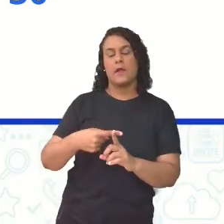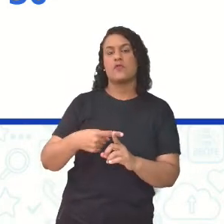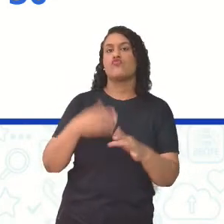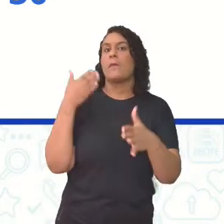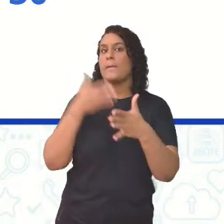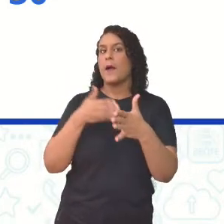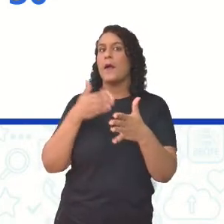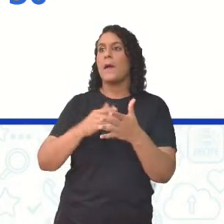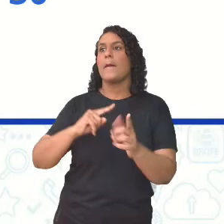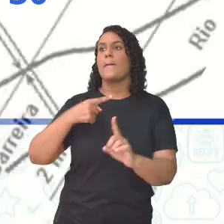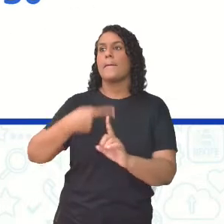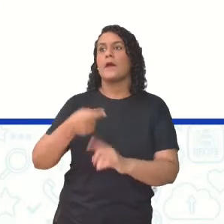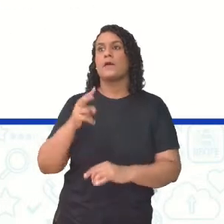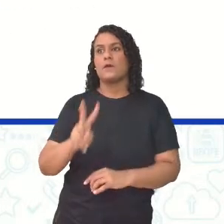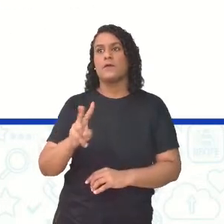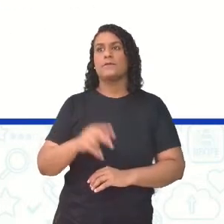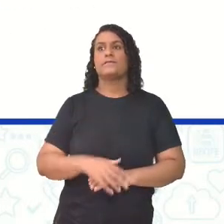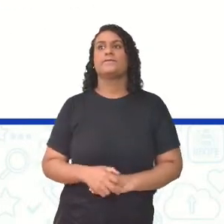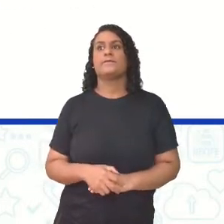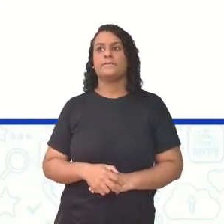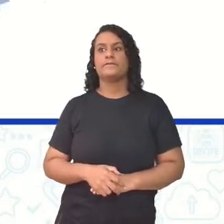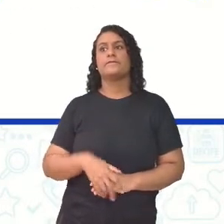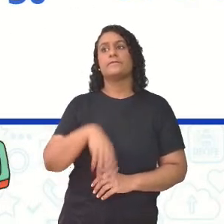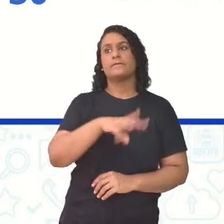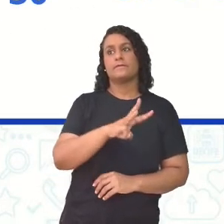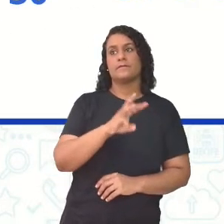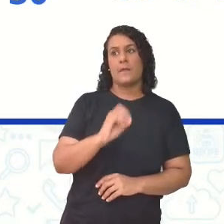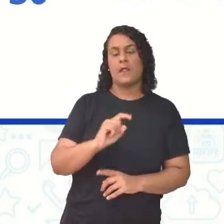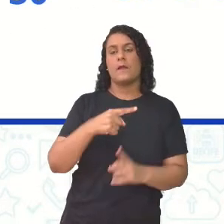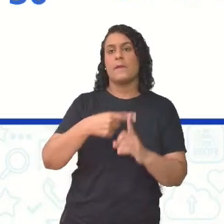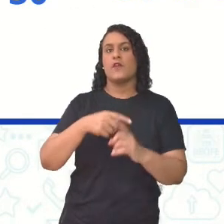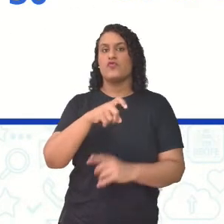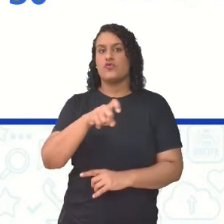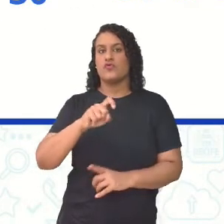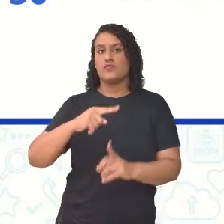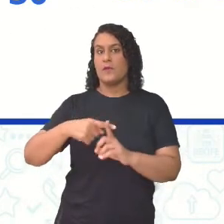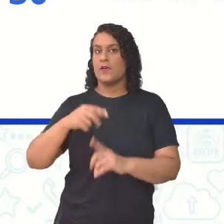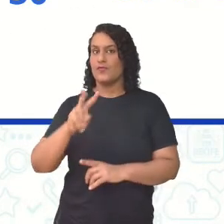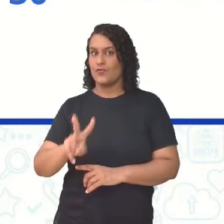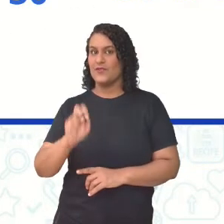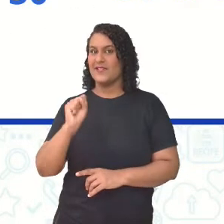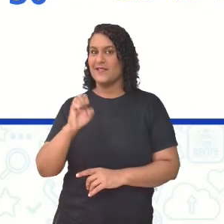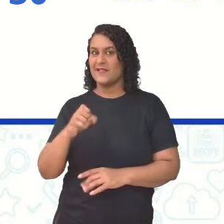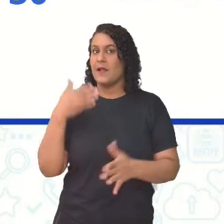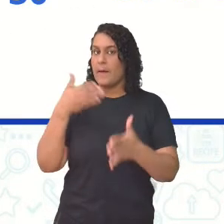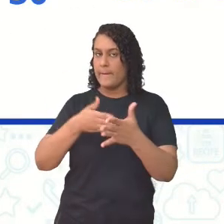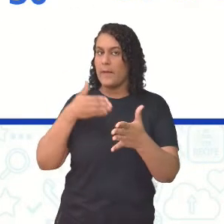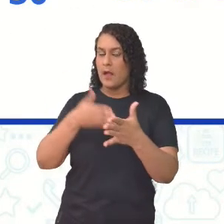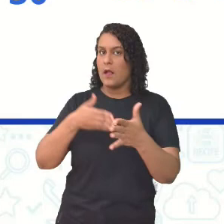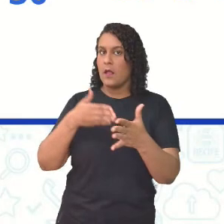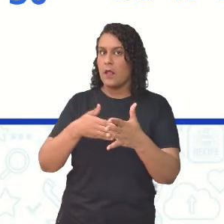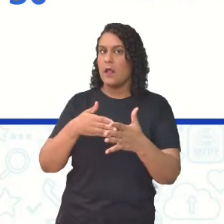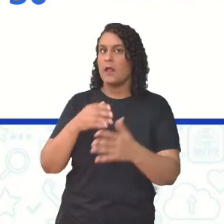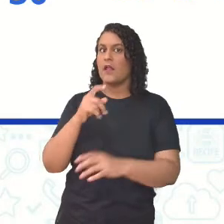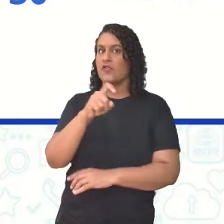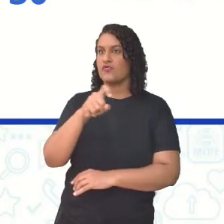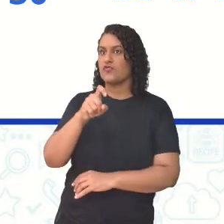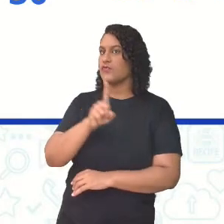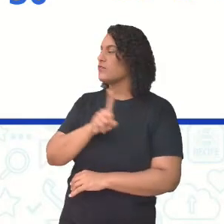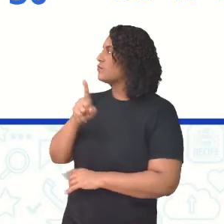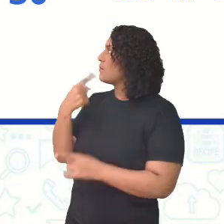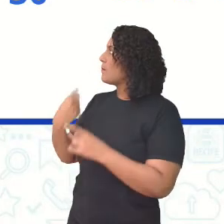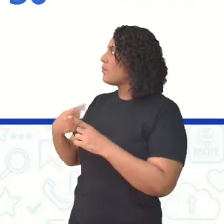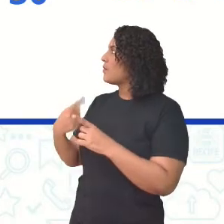2. Então, fica 30 mais x mais 2, se a barreira for x. E aí, eu montei a